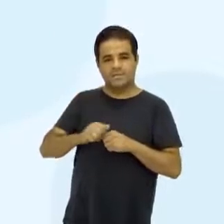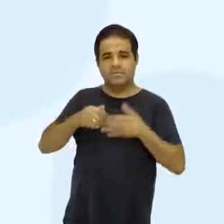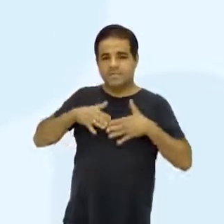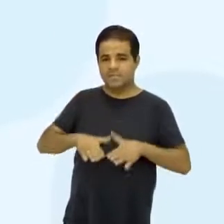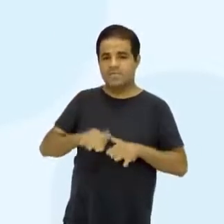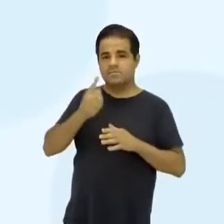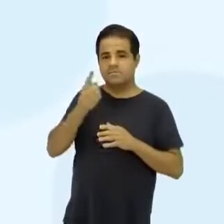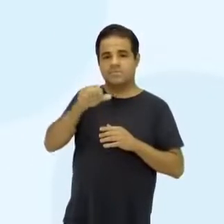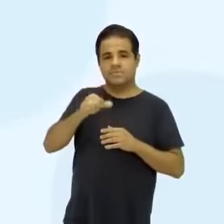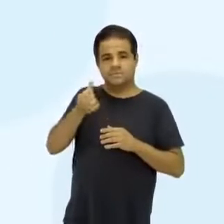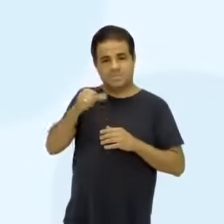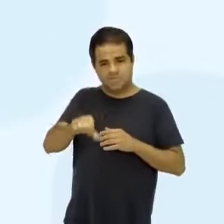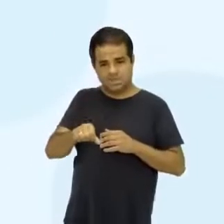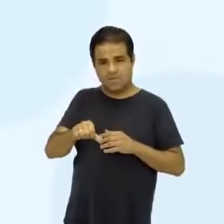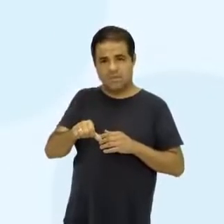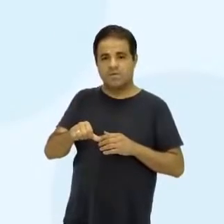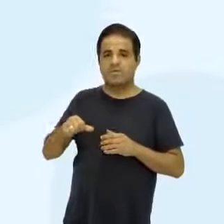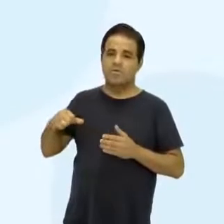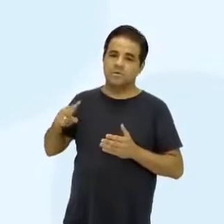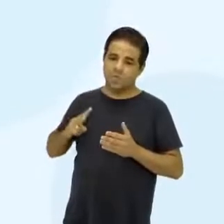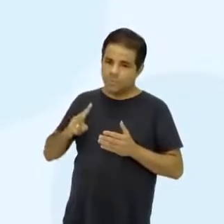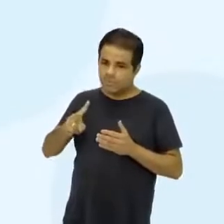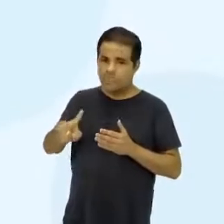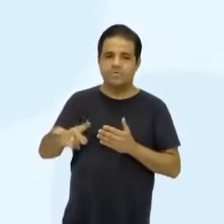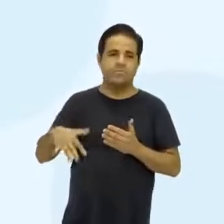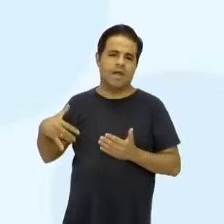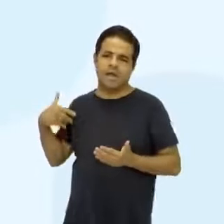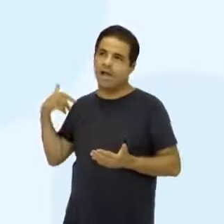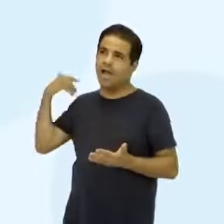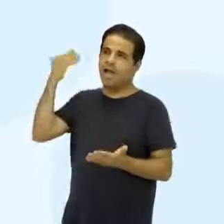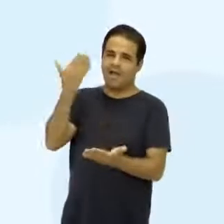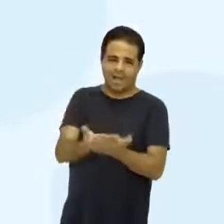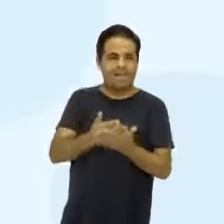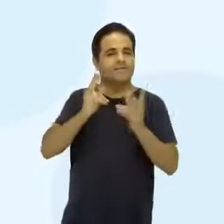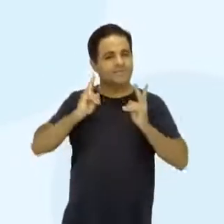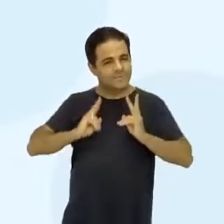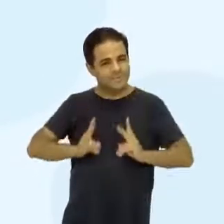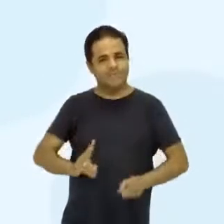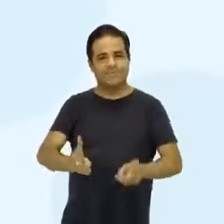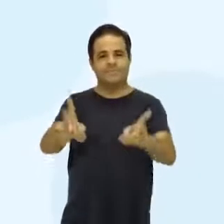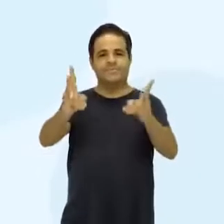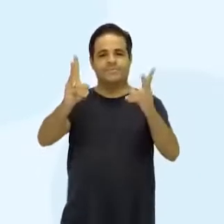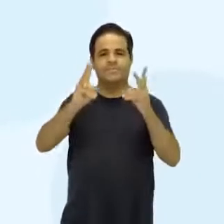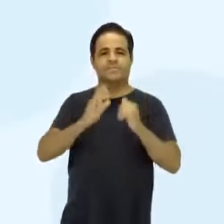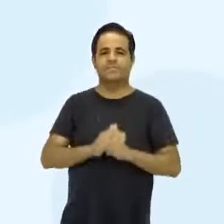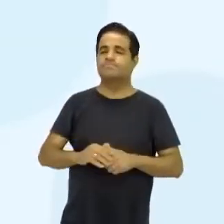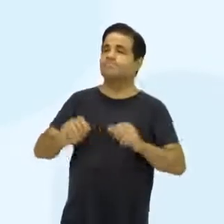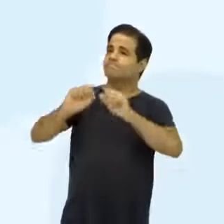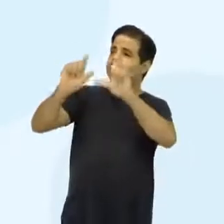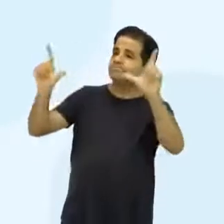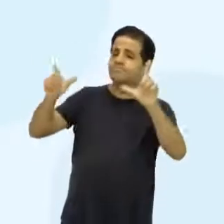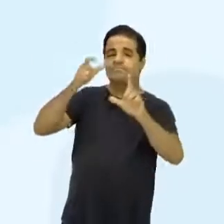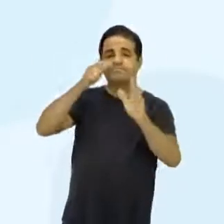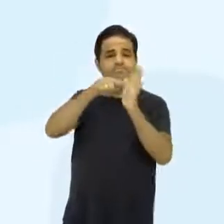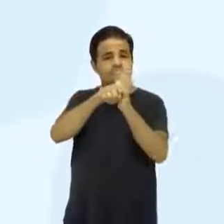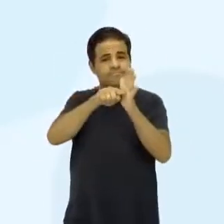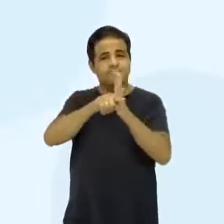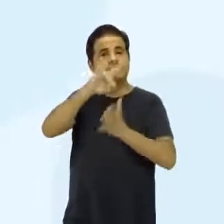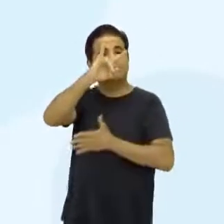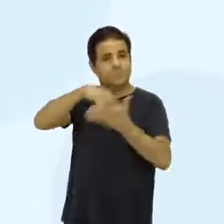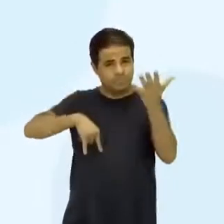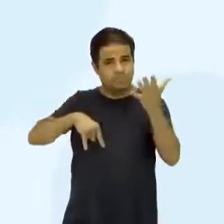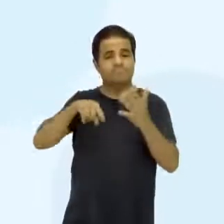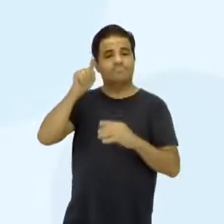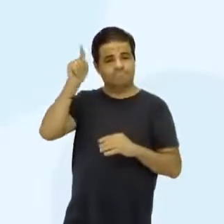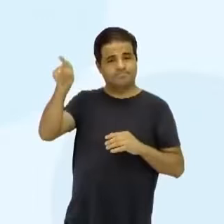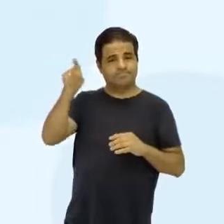O professor está aqui na capital paulistana até hoje. Até hoje. Vamos agora colocar as questões aqui para a gente fazer a análise do documento. Bora